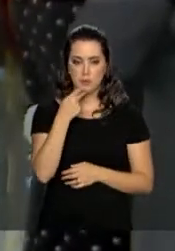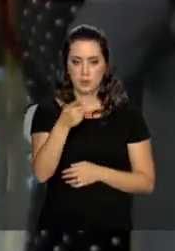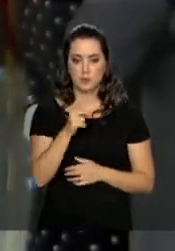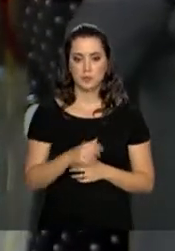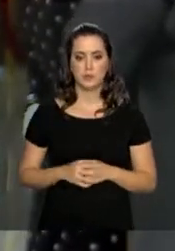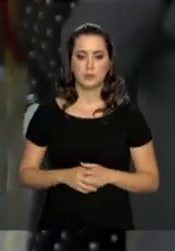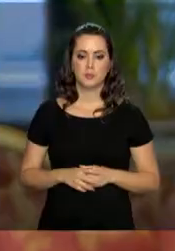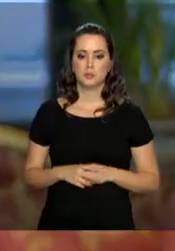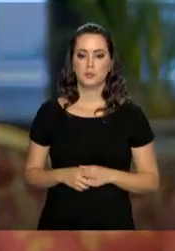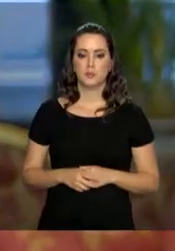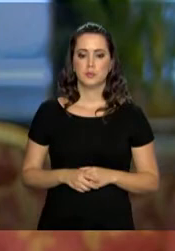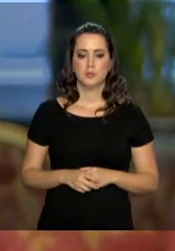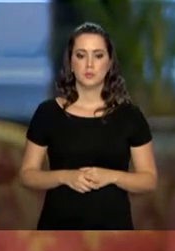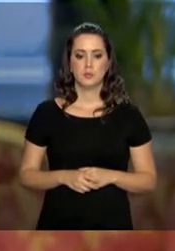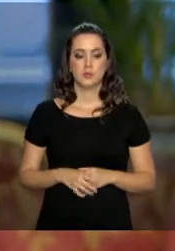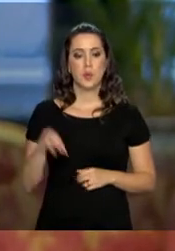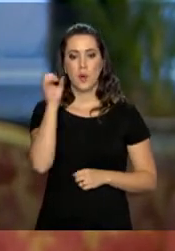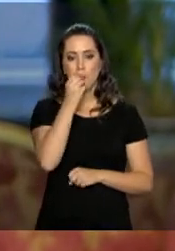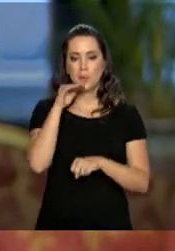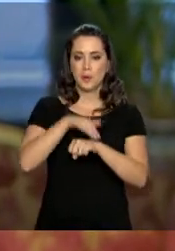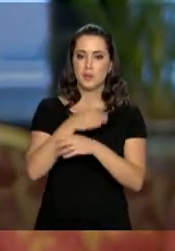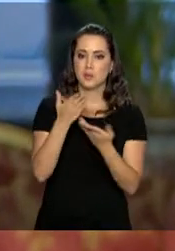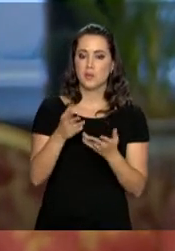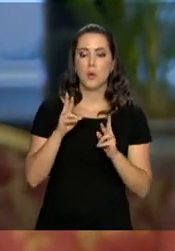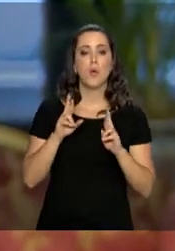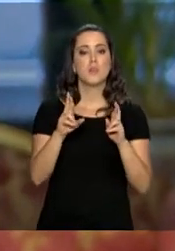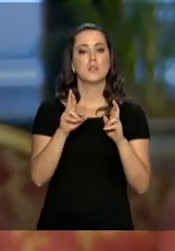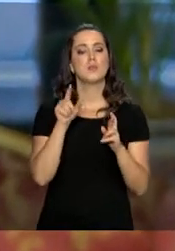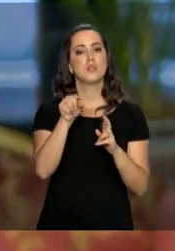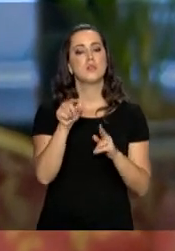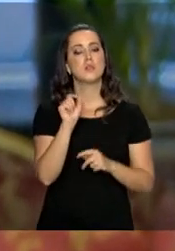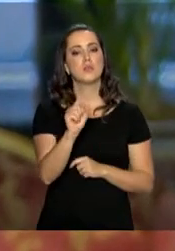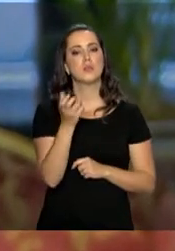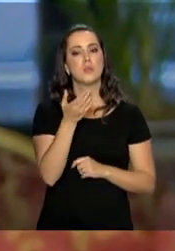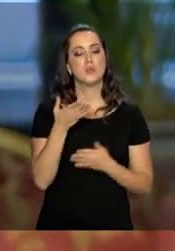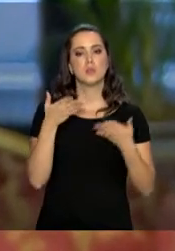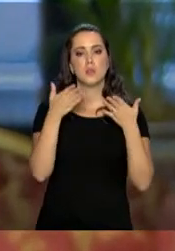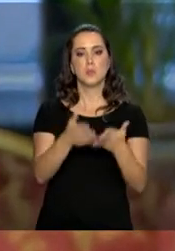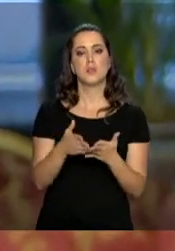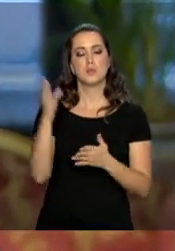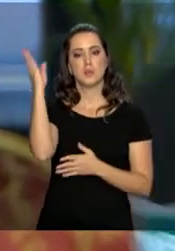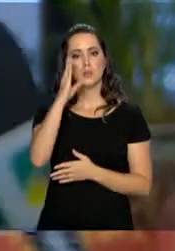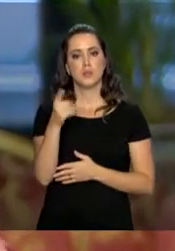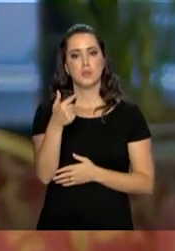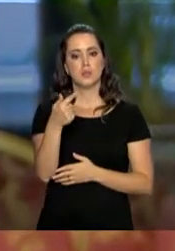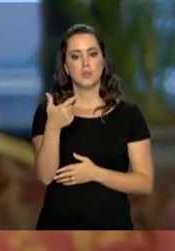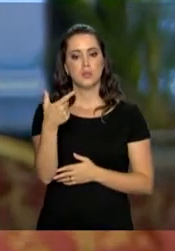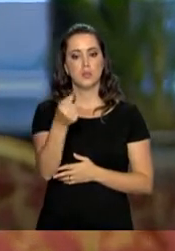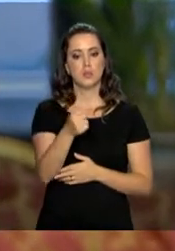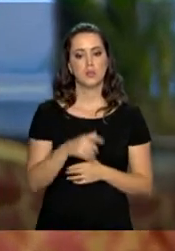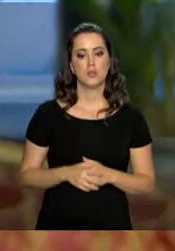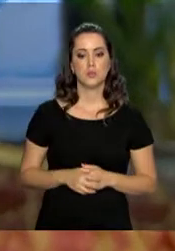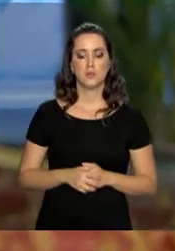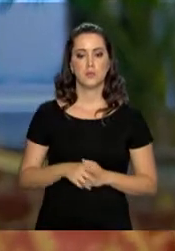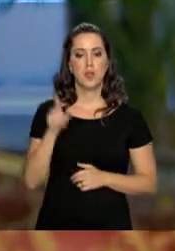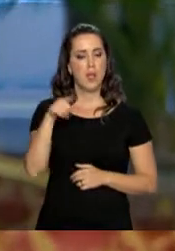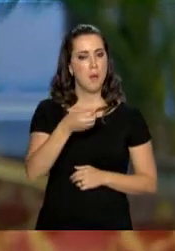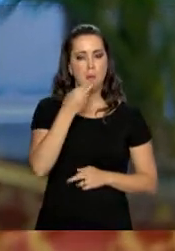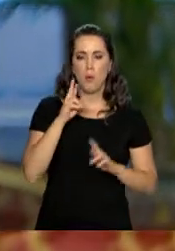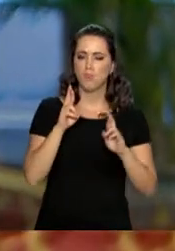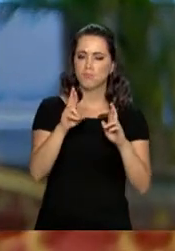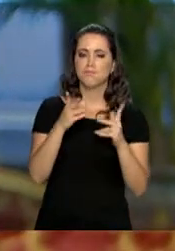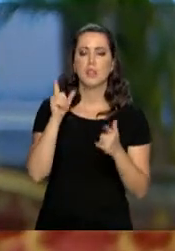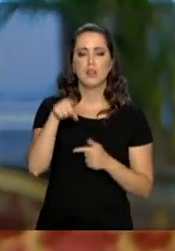disse. Boa noite, presidente. Qual é a expectativa do senhor da participação do Brasil no G20? Muito positiva, como foi